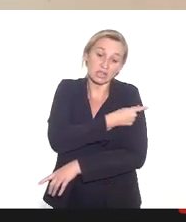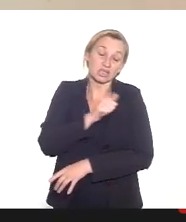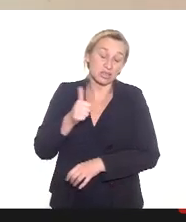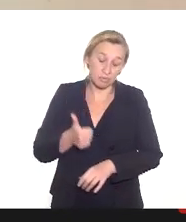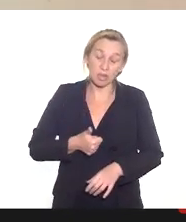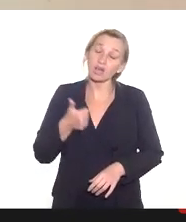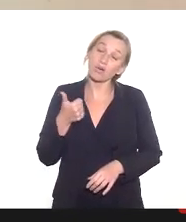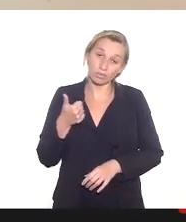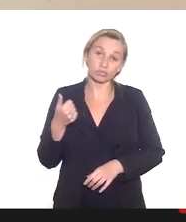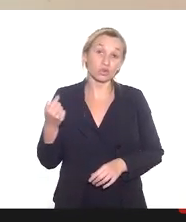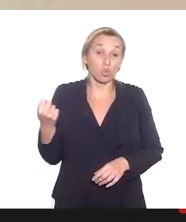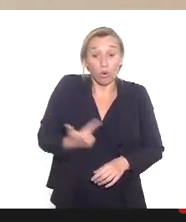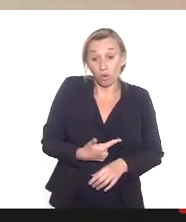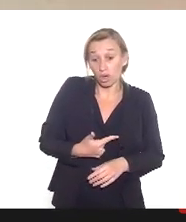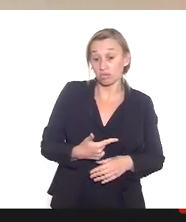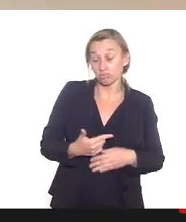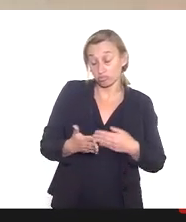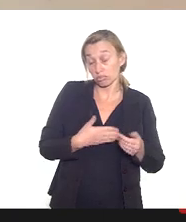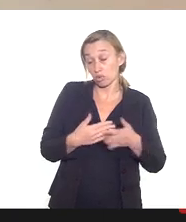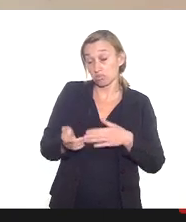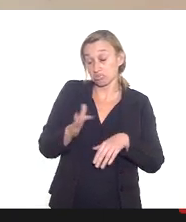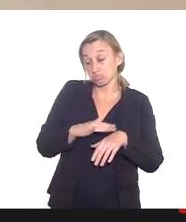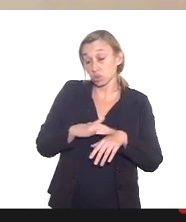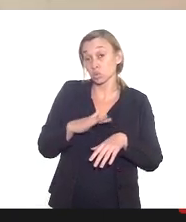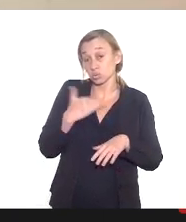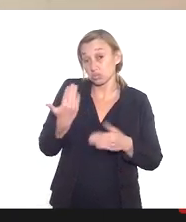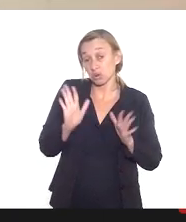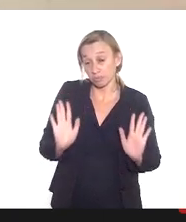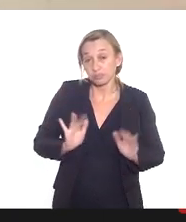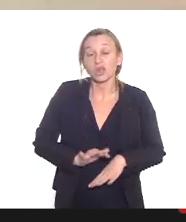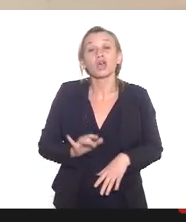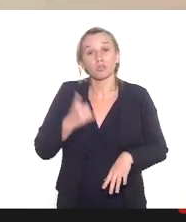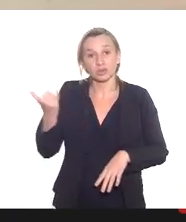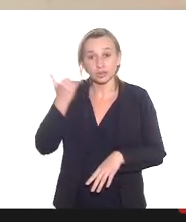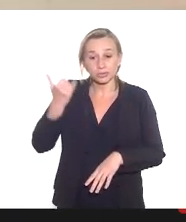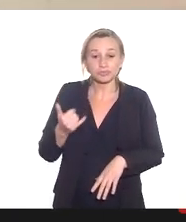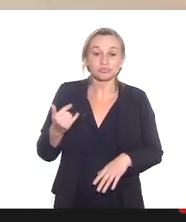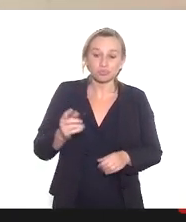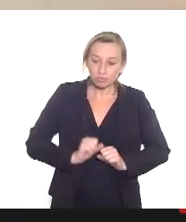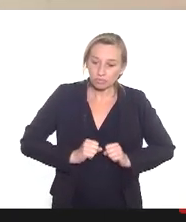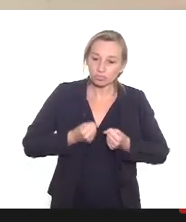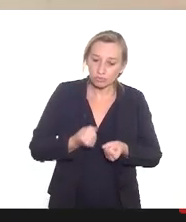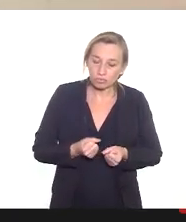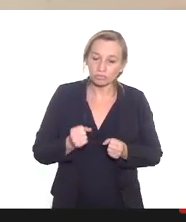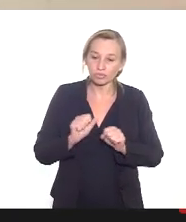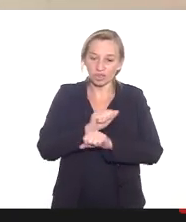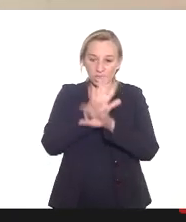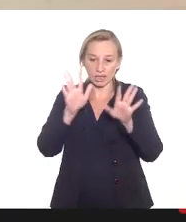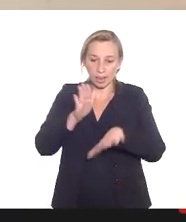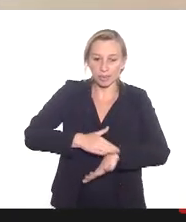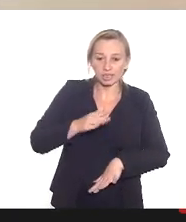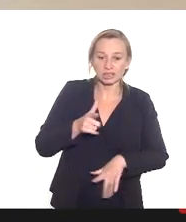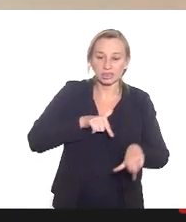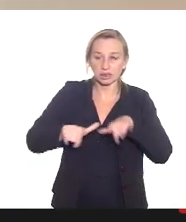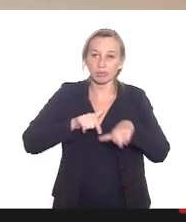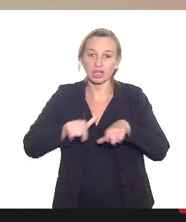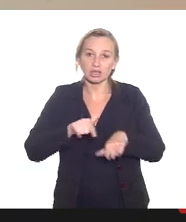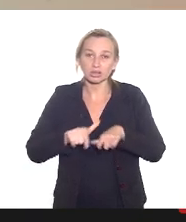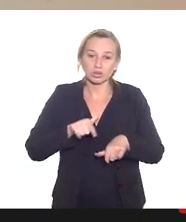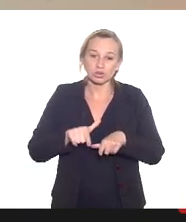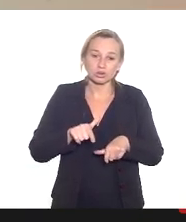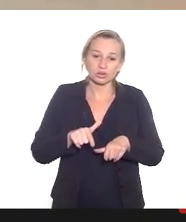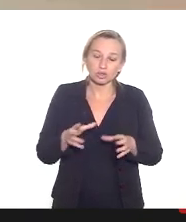realmente maior do que o risco de adoecer e morrer então é importante que a gente busca esse diferente cimento nós trabalhamos para nossa